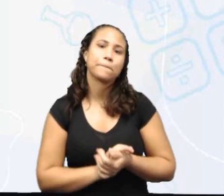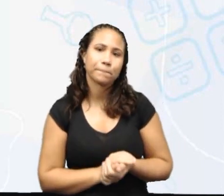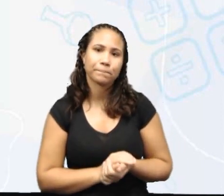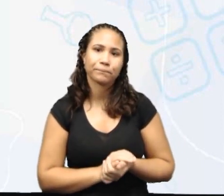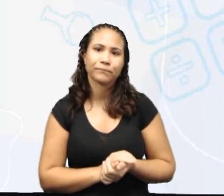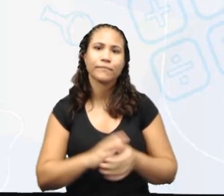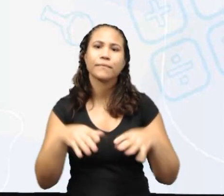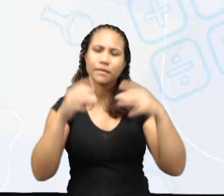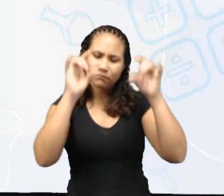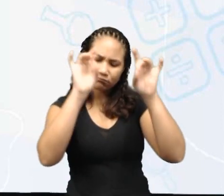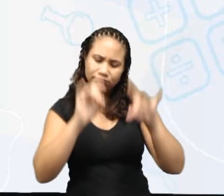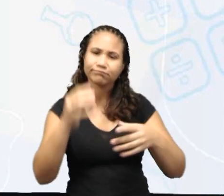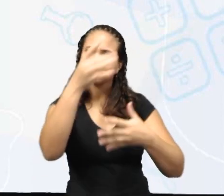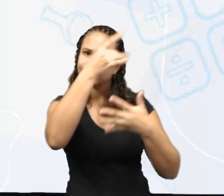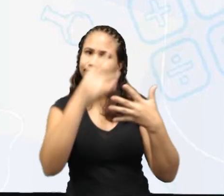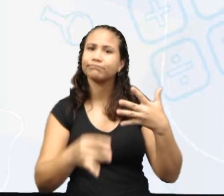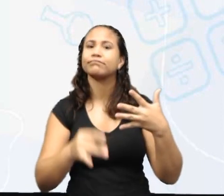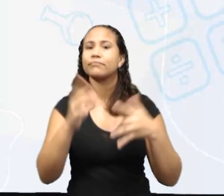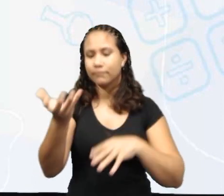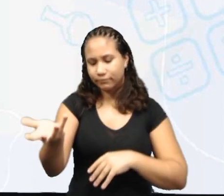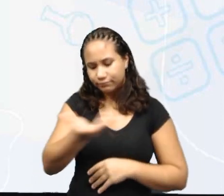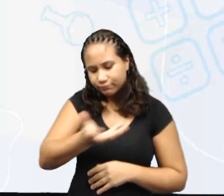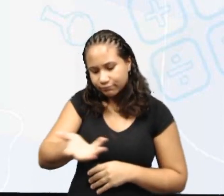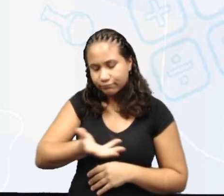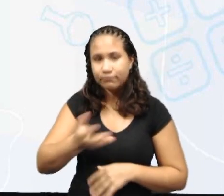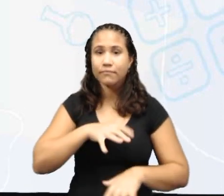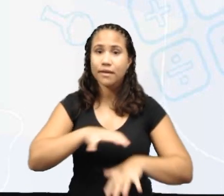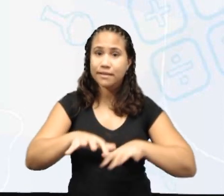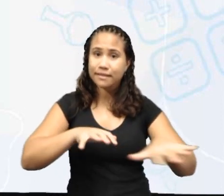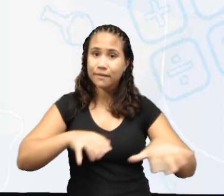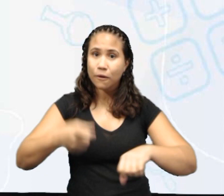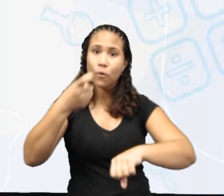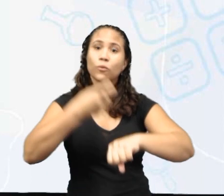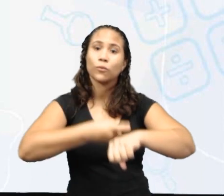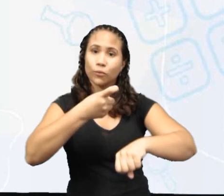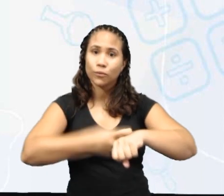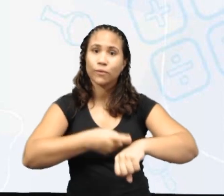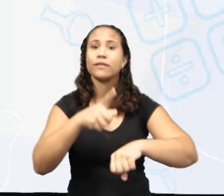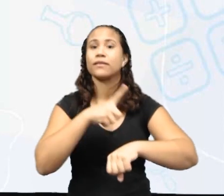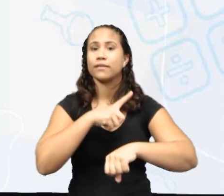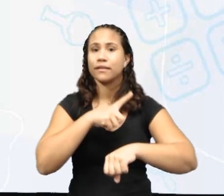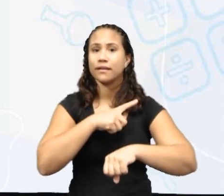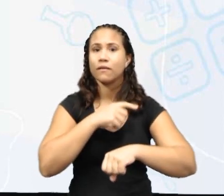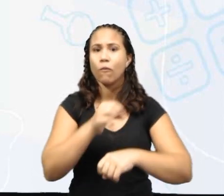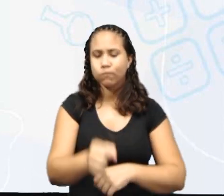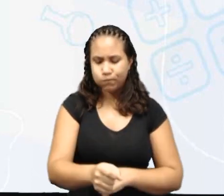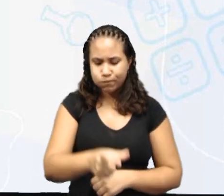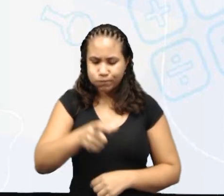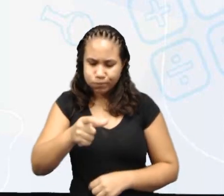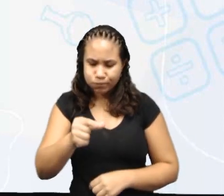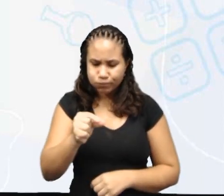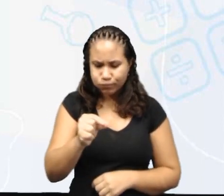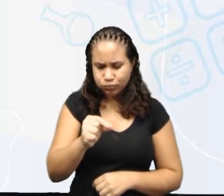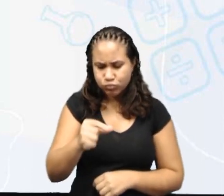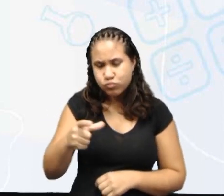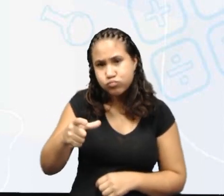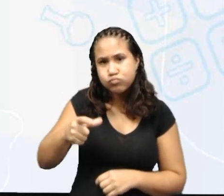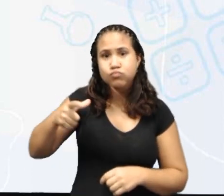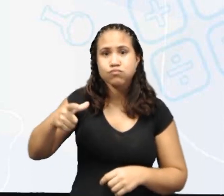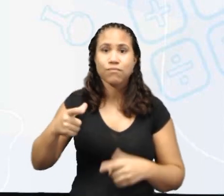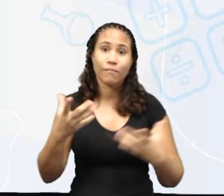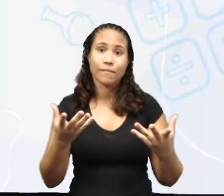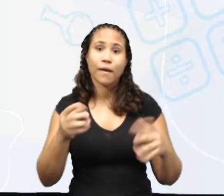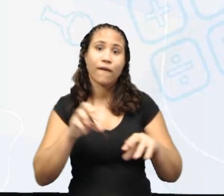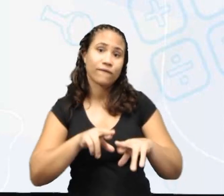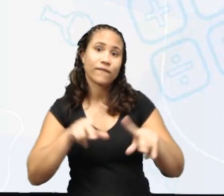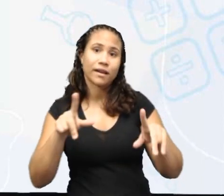Mais especificamente, a peneiração ela vai servir para separar sólidos que têm tamanhos, diâmetros diferentes.